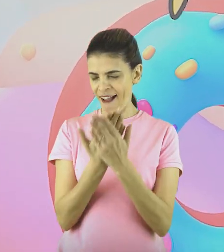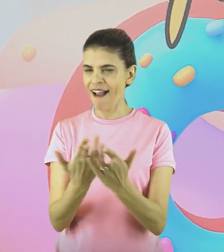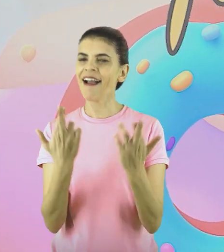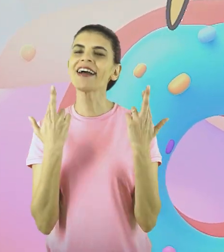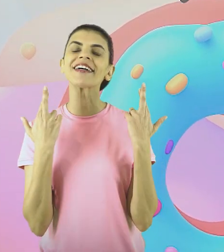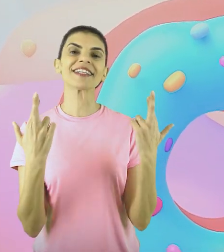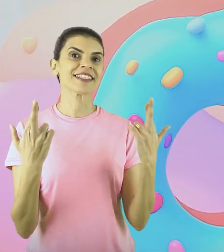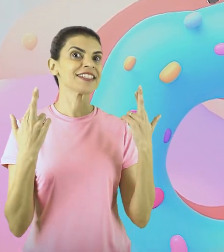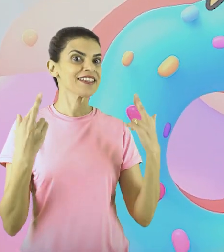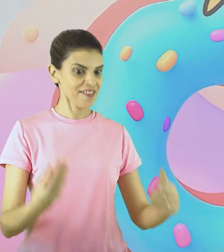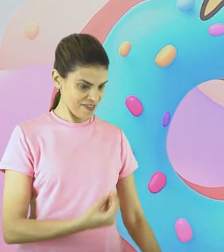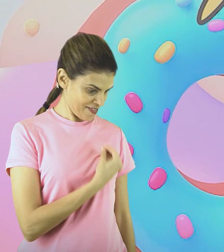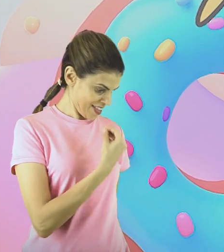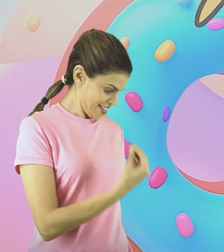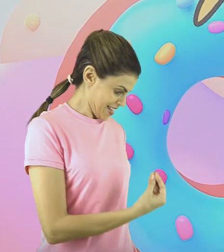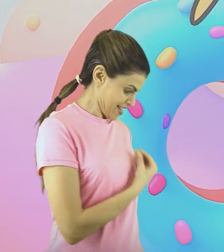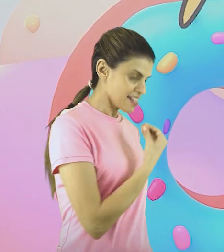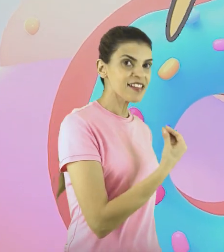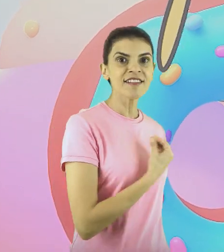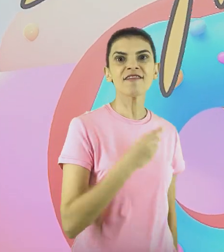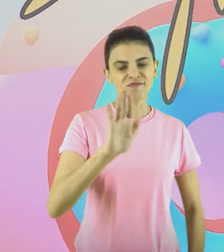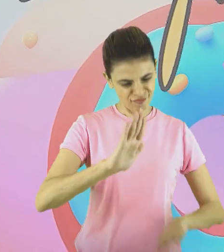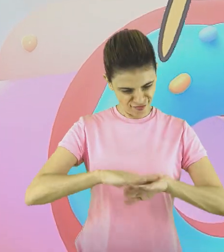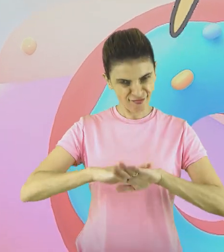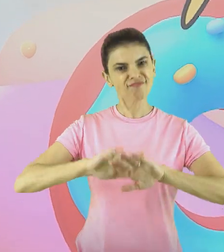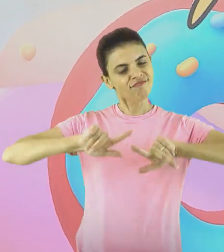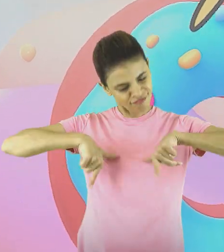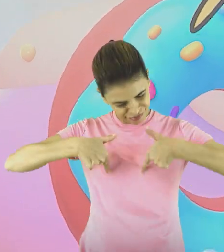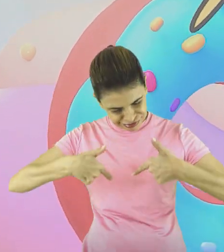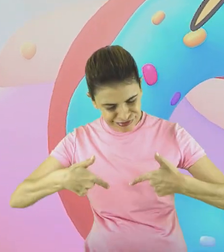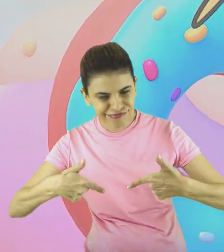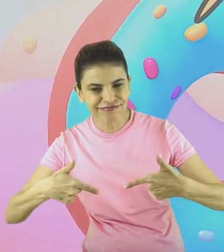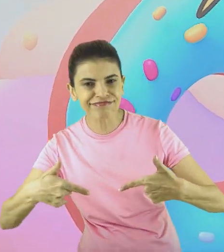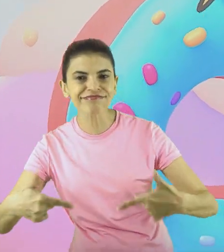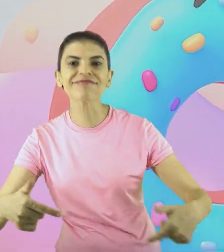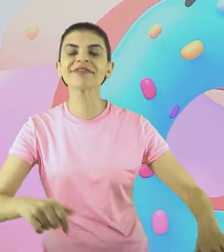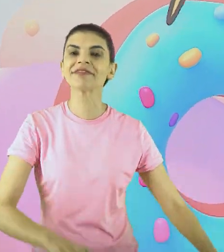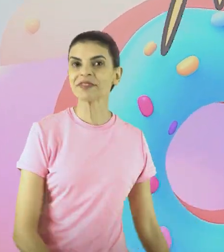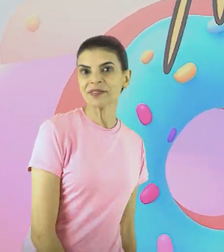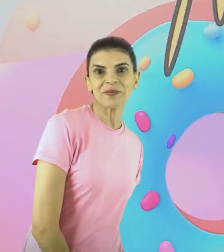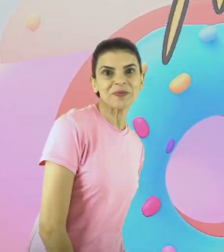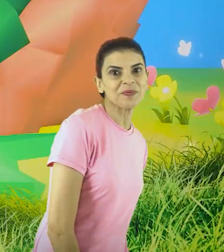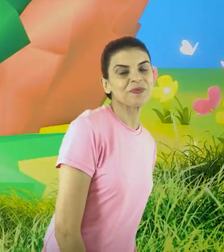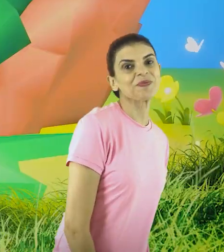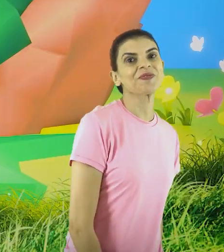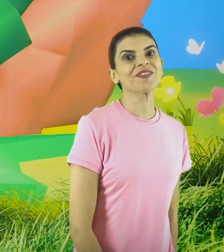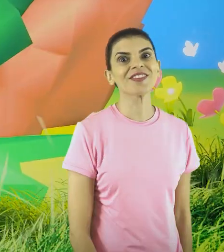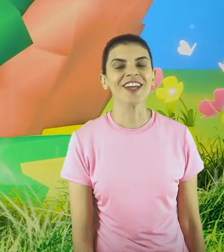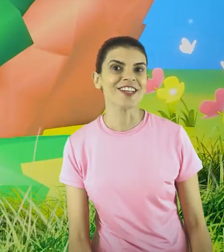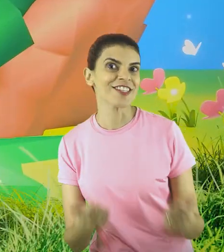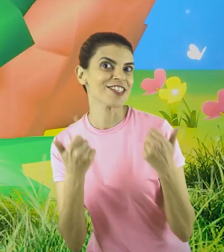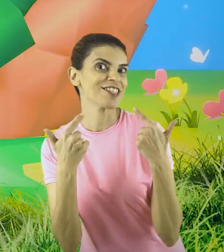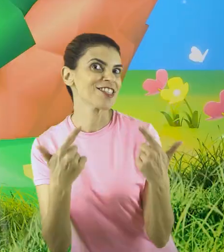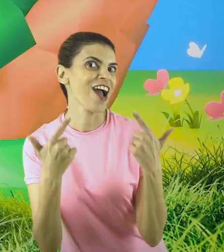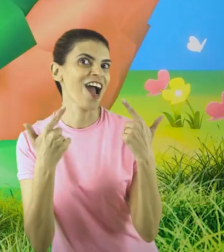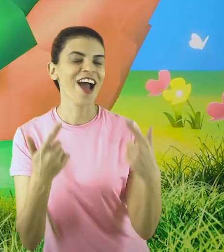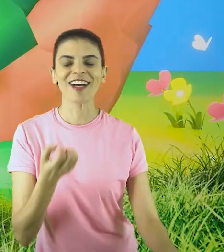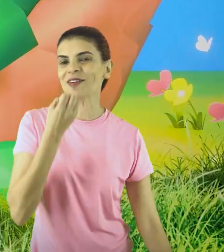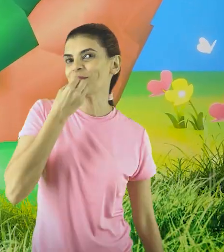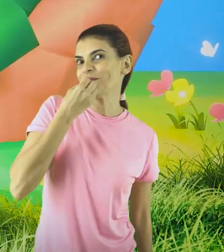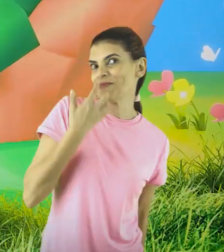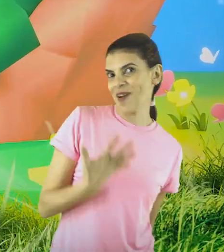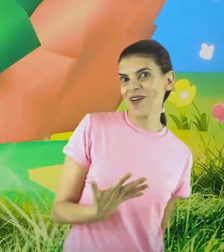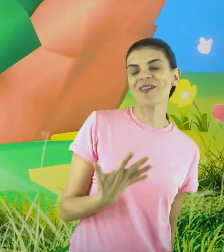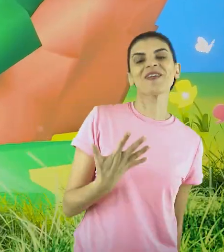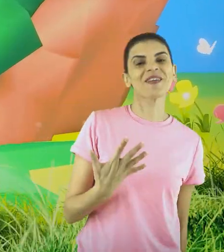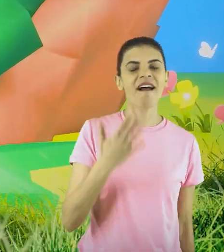acredite na vida, em tudo que você faz. Boa sorte,